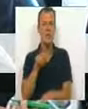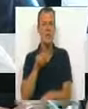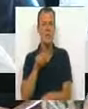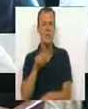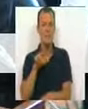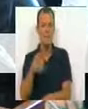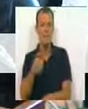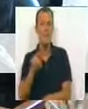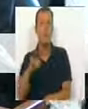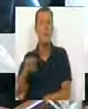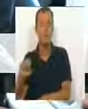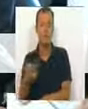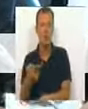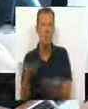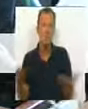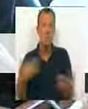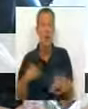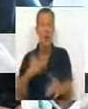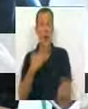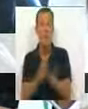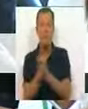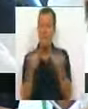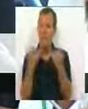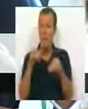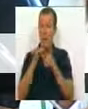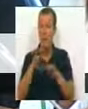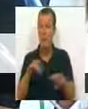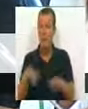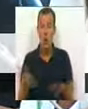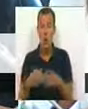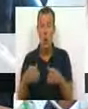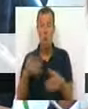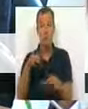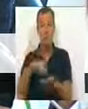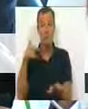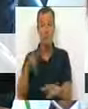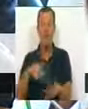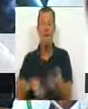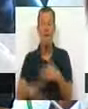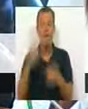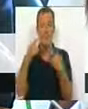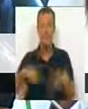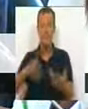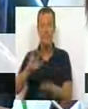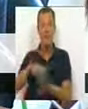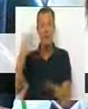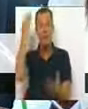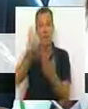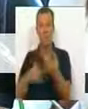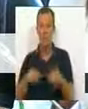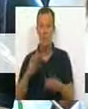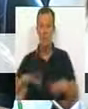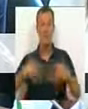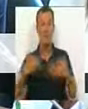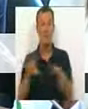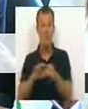euros. Eu aproveito para informar que ainda esta semana o nosso grupo parlamentar apresentará aqui na Assembleia da República uma iniciativa